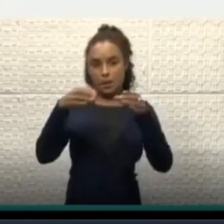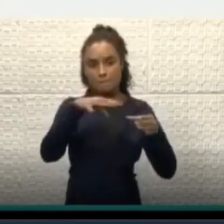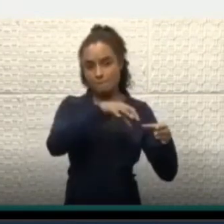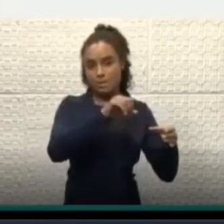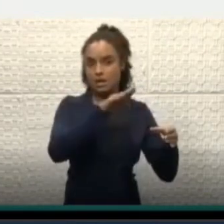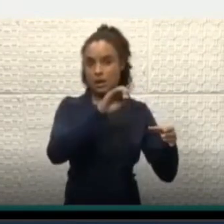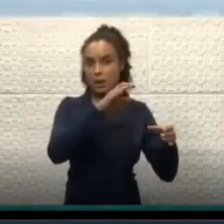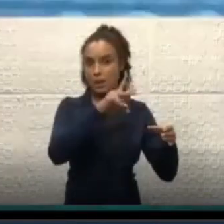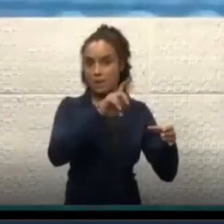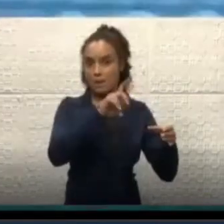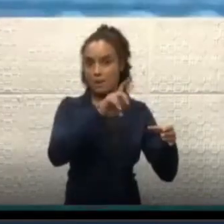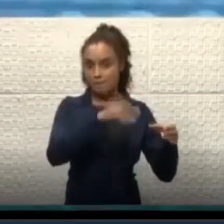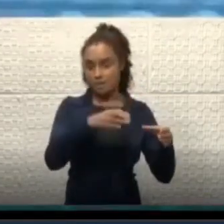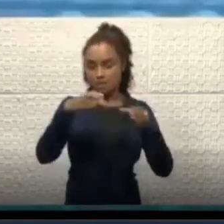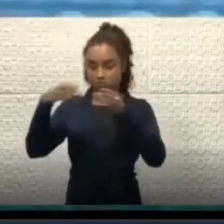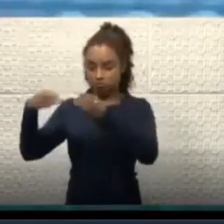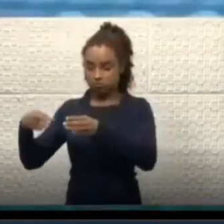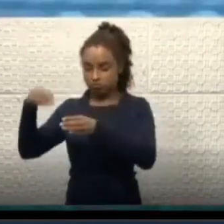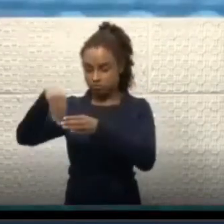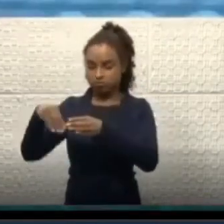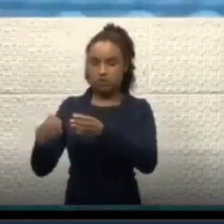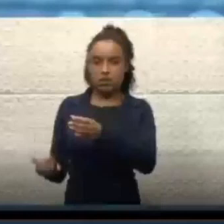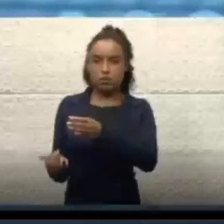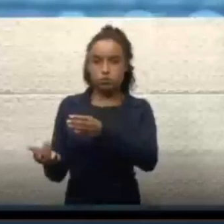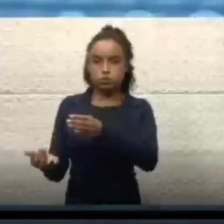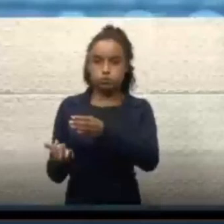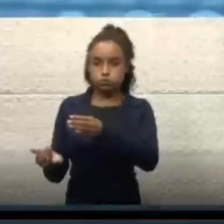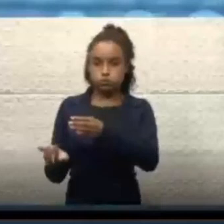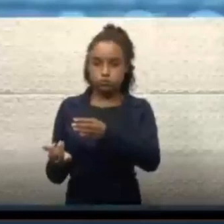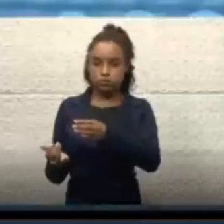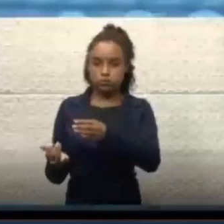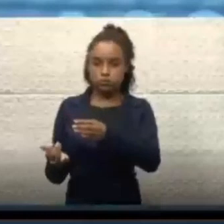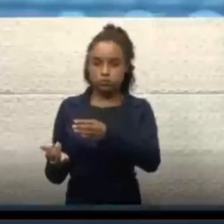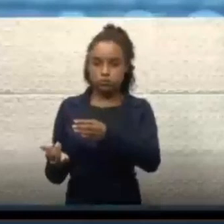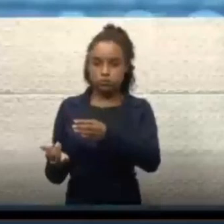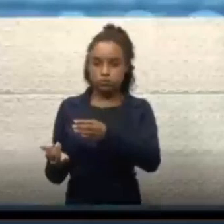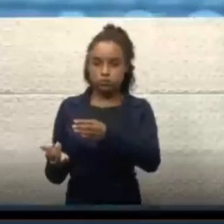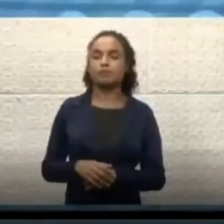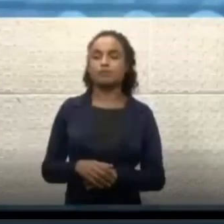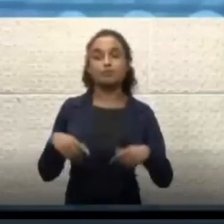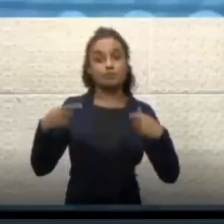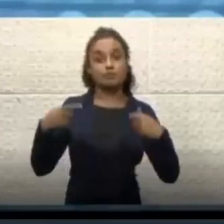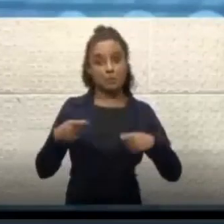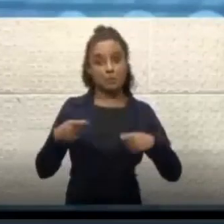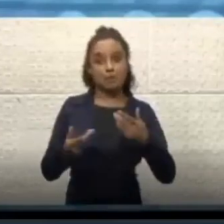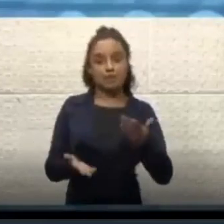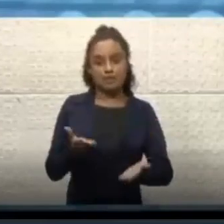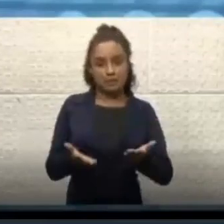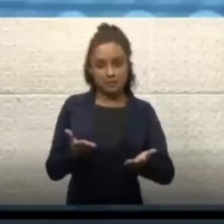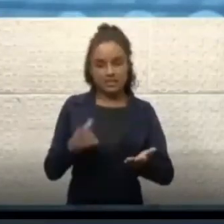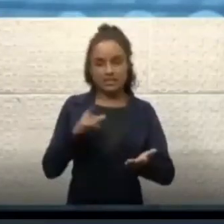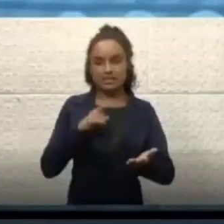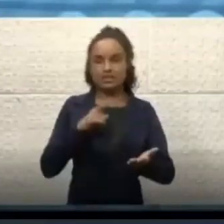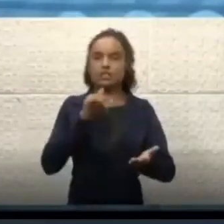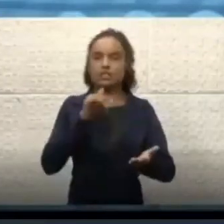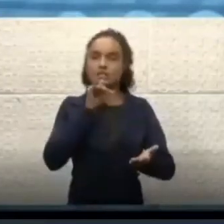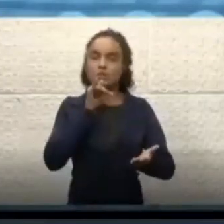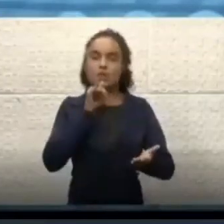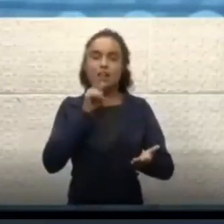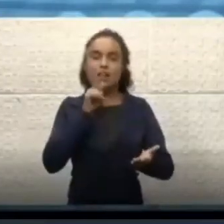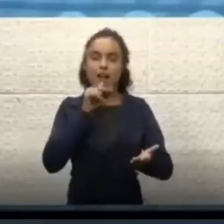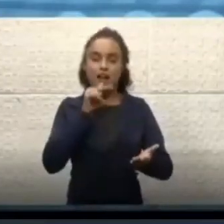essa. Então, nessa primeira parte da diluição, é importante fazer a pesagem corretamente. A quantidade de água,